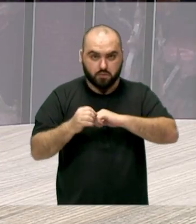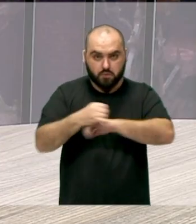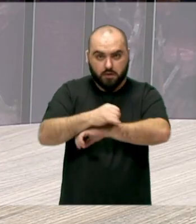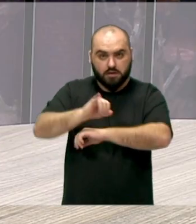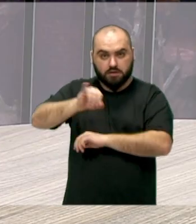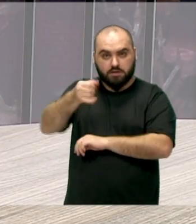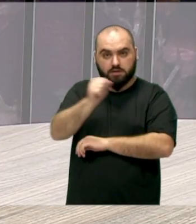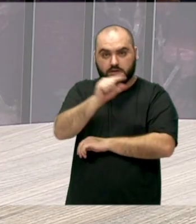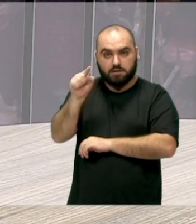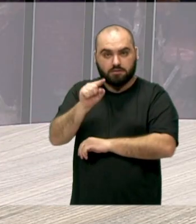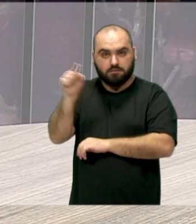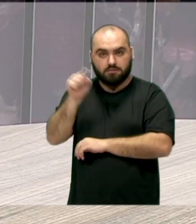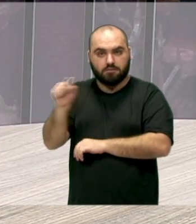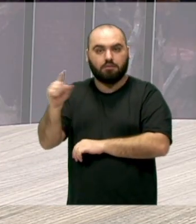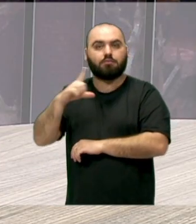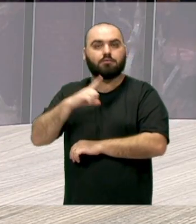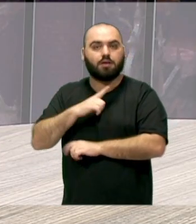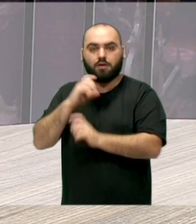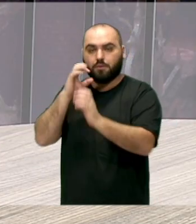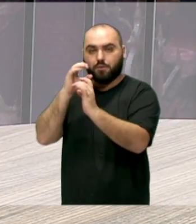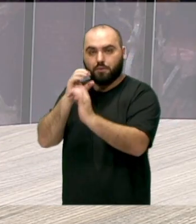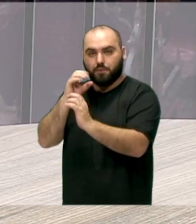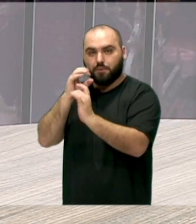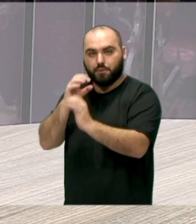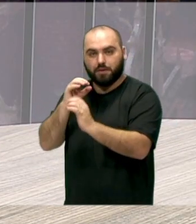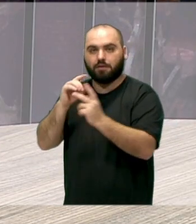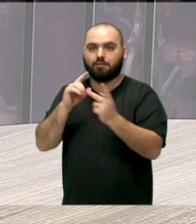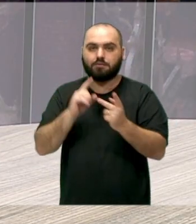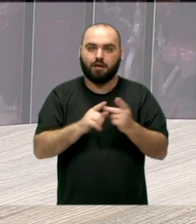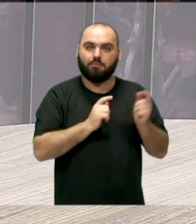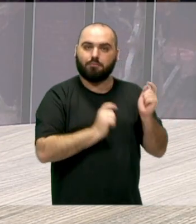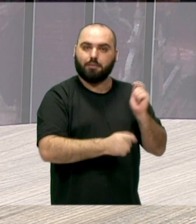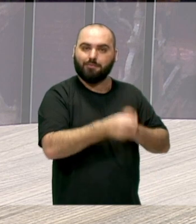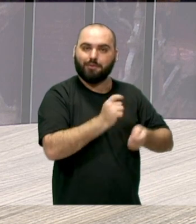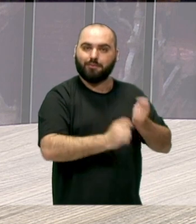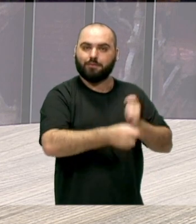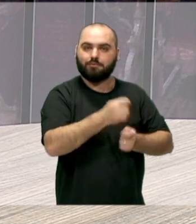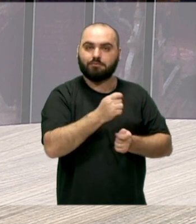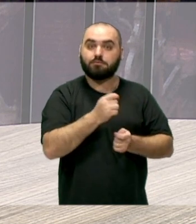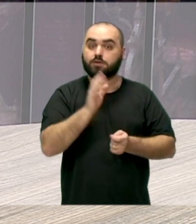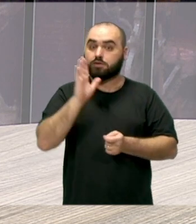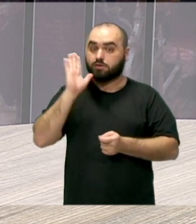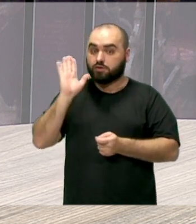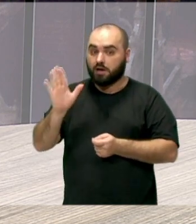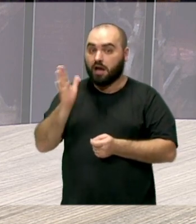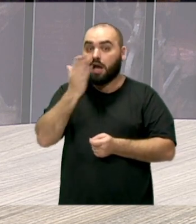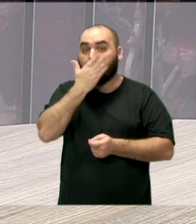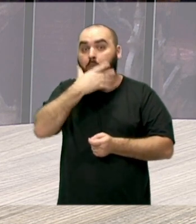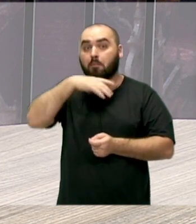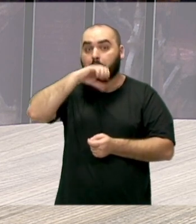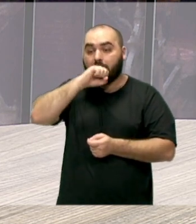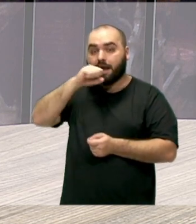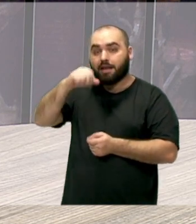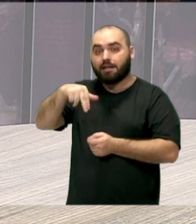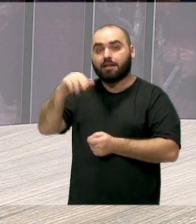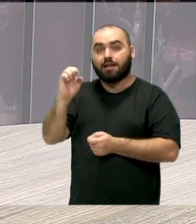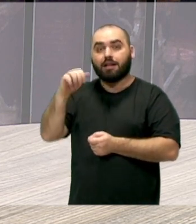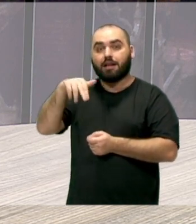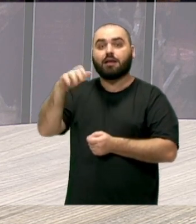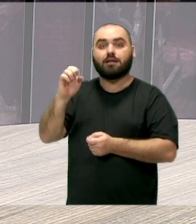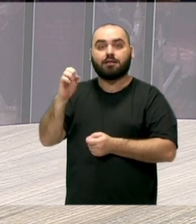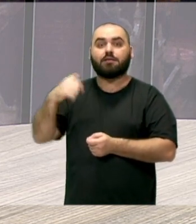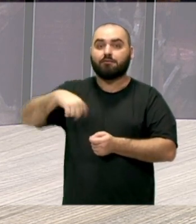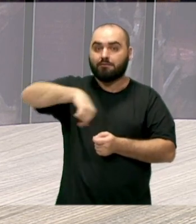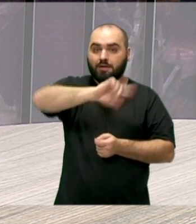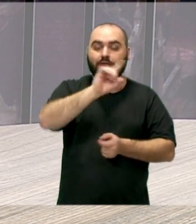jazz é porque tem instrumento de sopro e tem percussão. E o pai do Nene tocava nessa banda. Então, Os